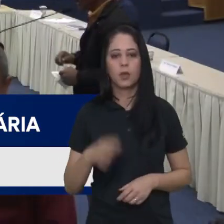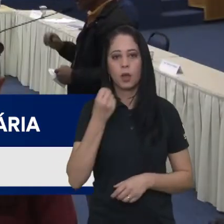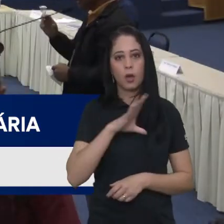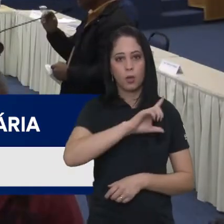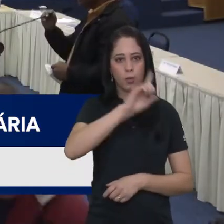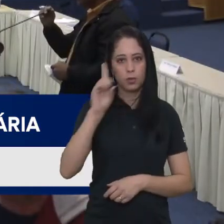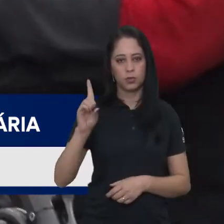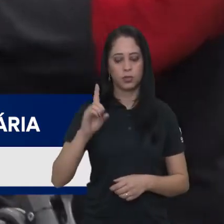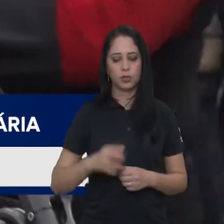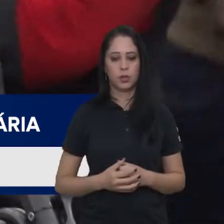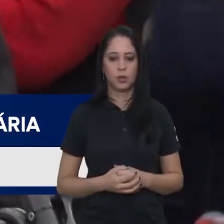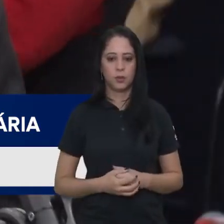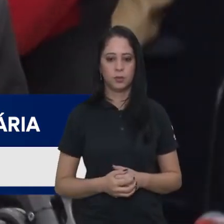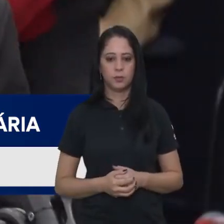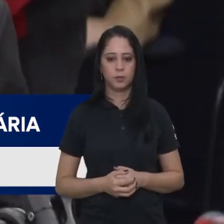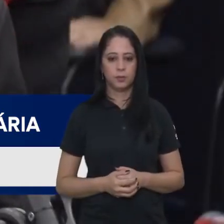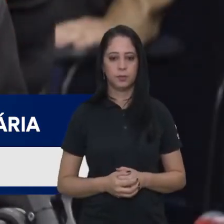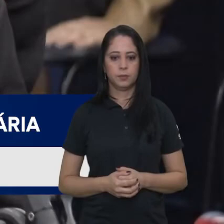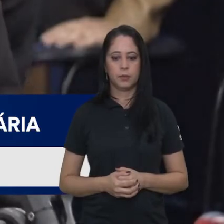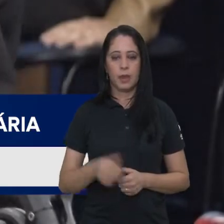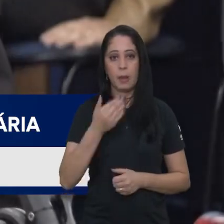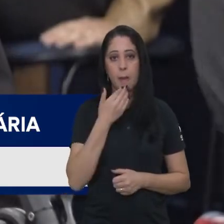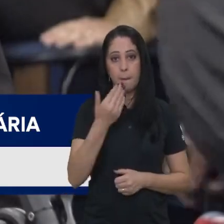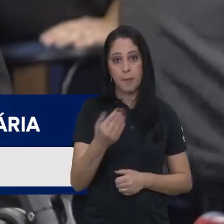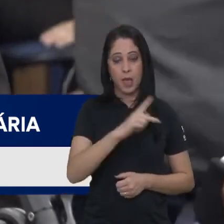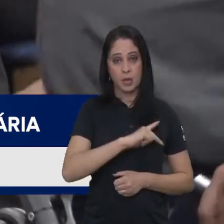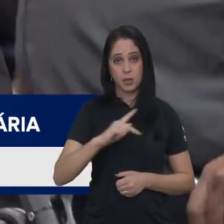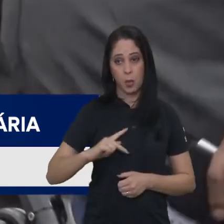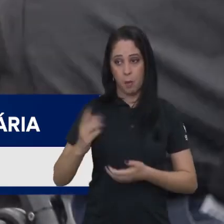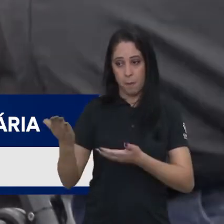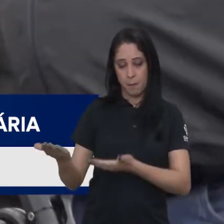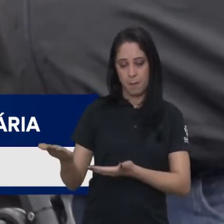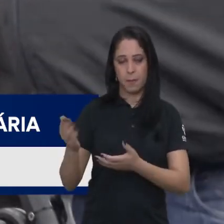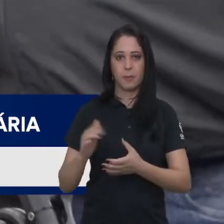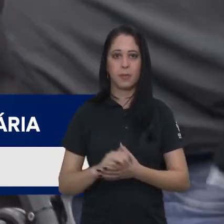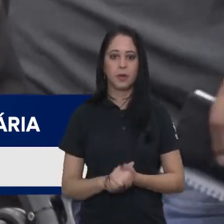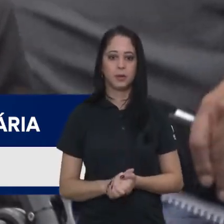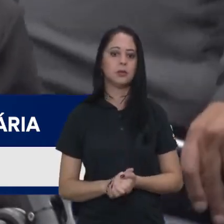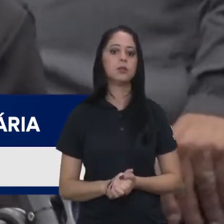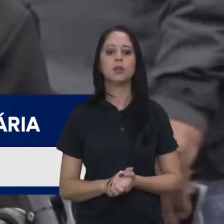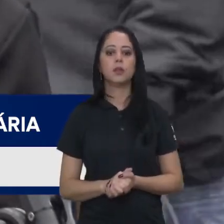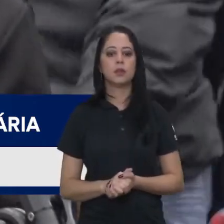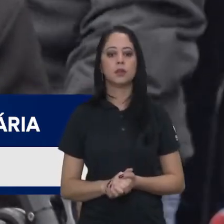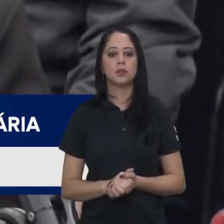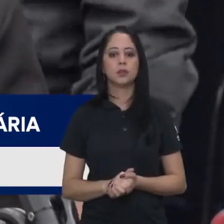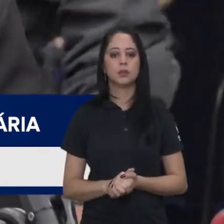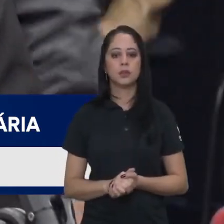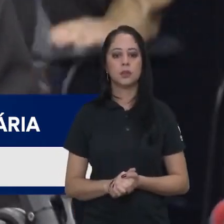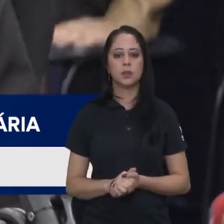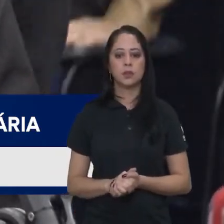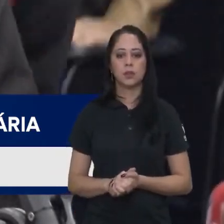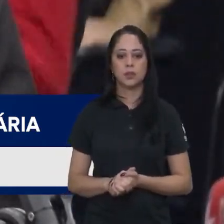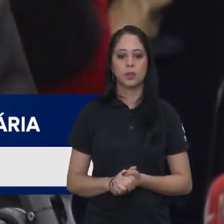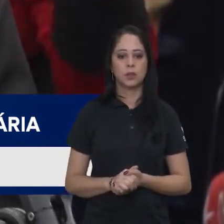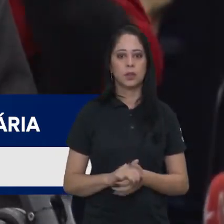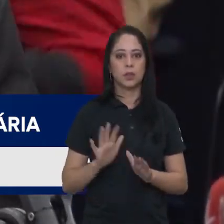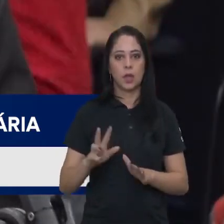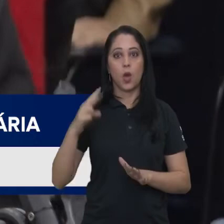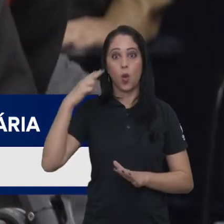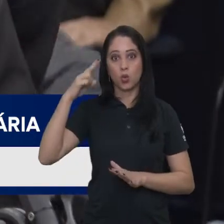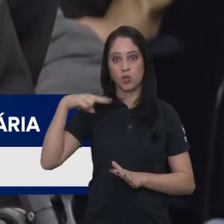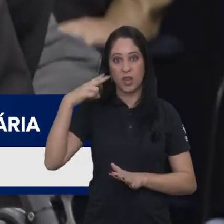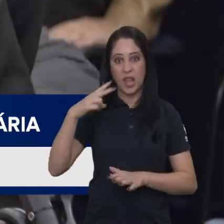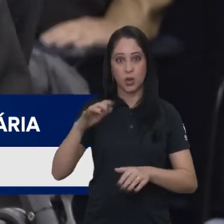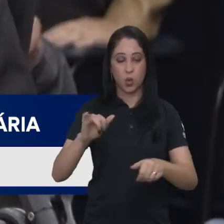Bom dia. Eu peço ao presidente da comissão que os vereadores ausentes, eles